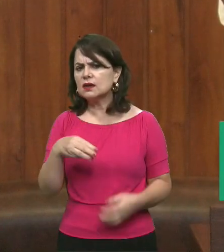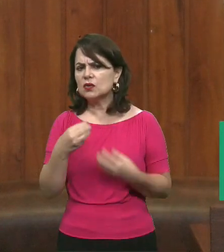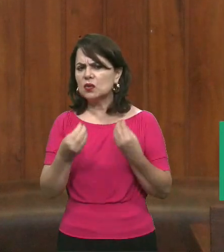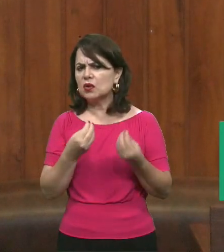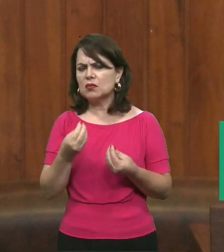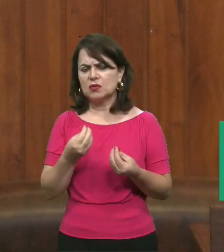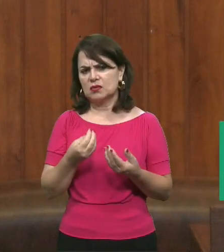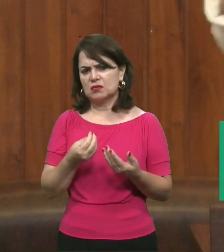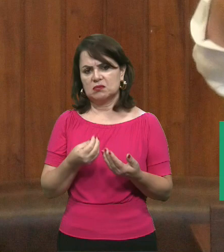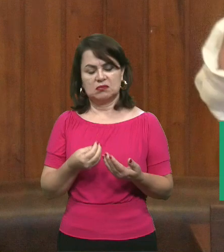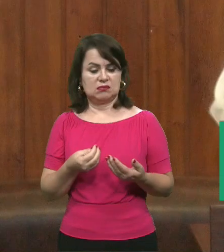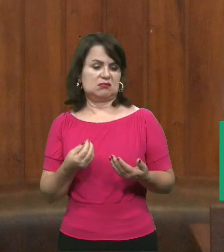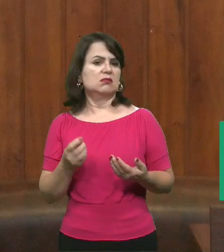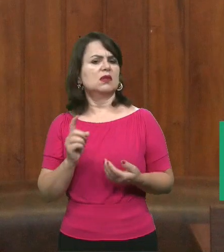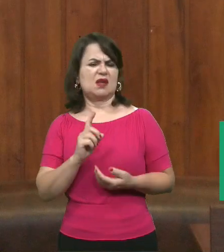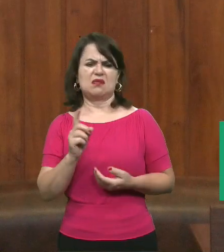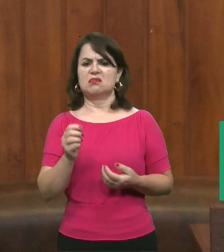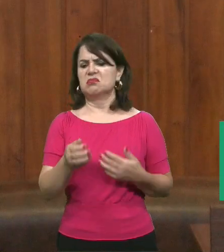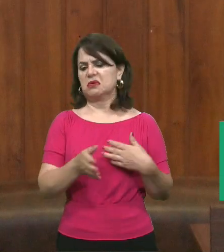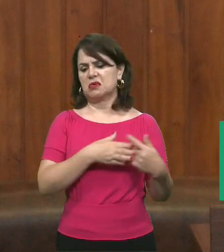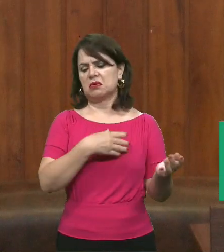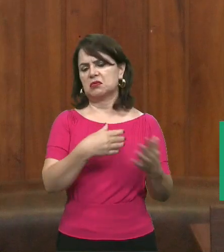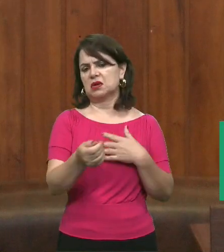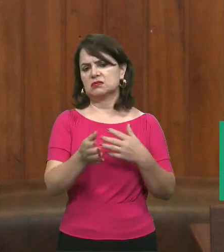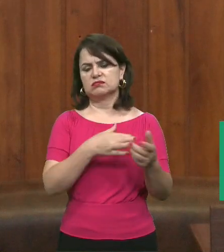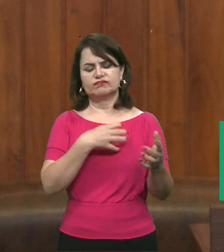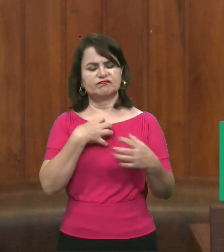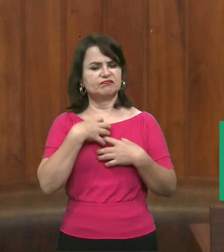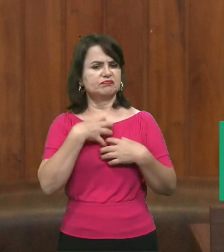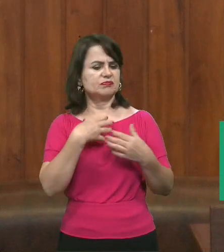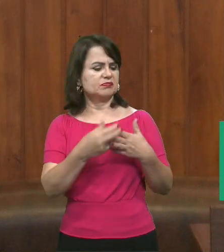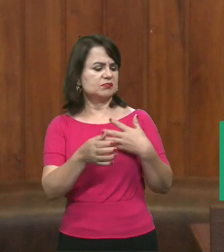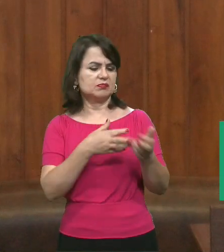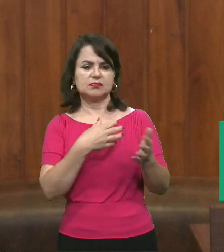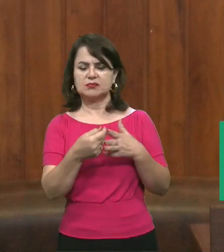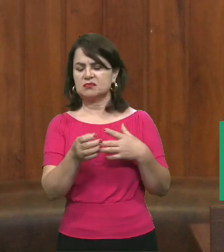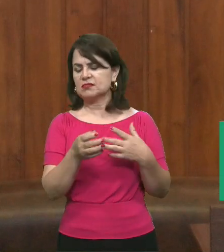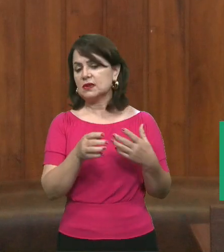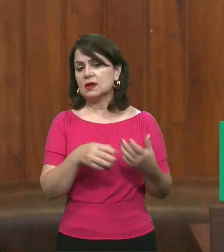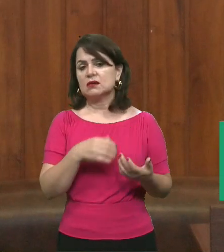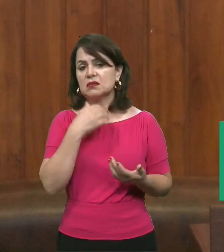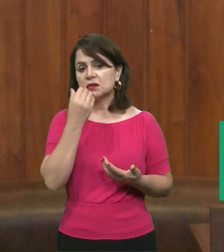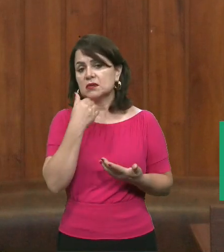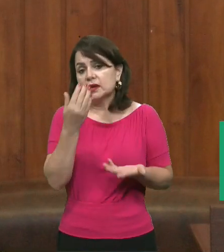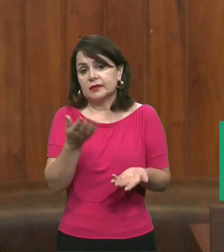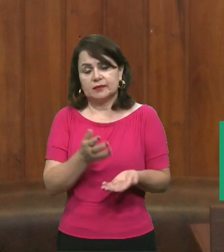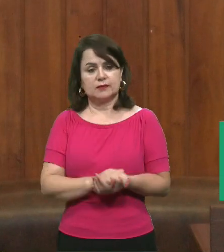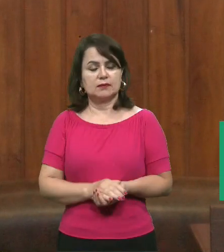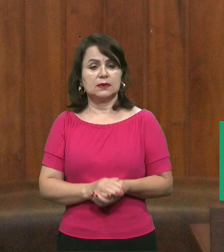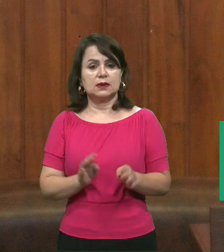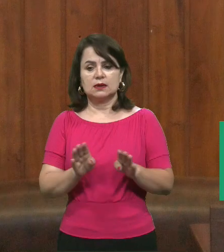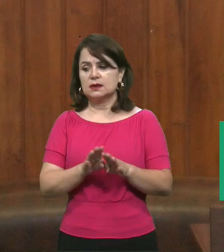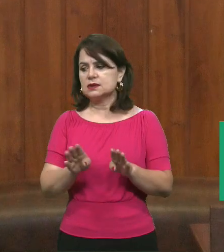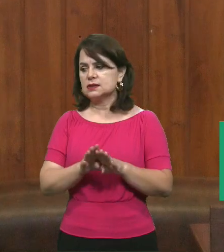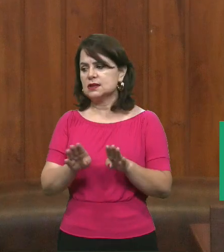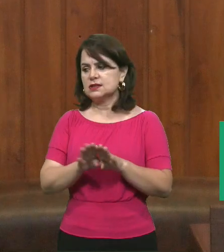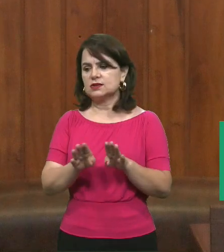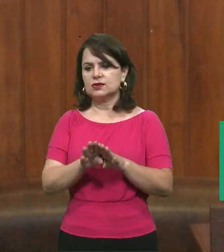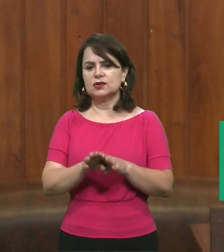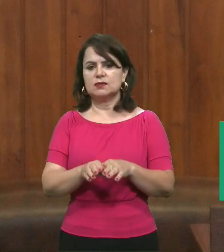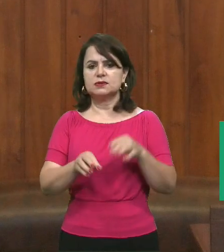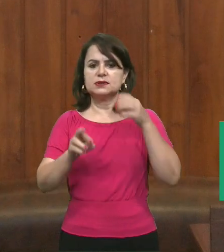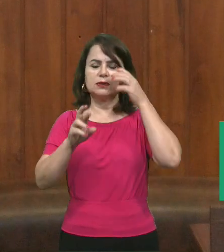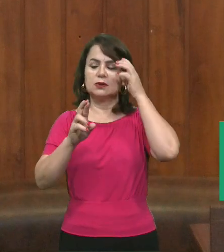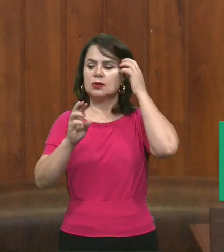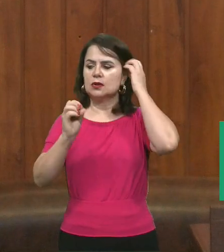nas coxas, fizeram do jeito que eles quiseram. Fizeram do jeito que eles quiseram. Em Rondonópolis, a mesma empresa